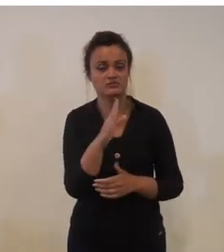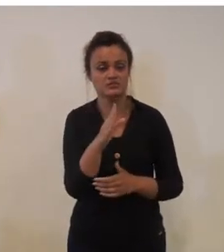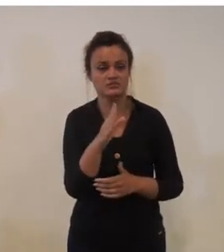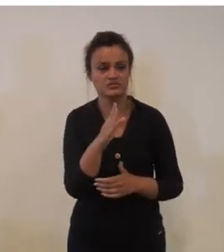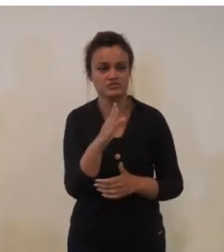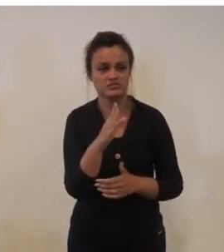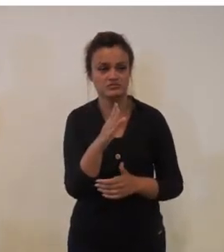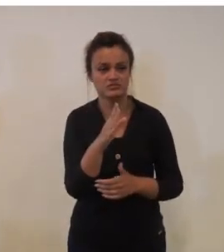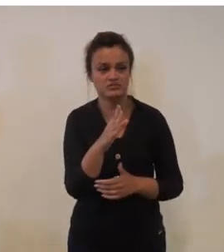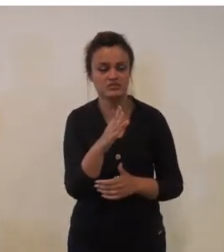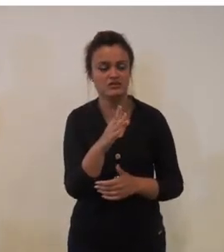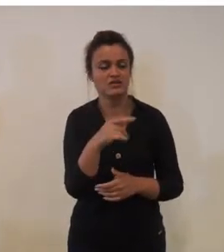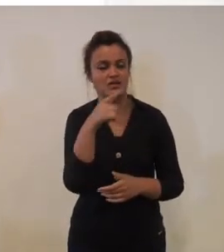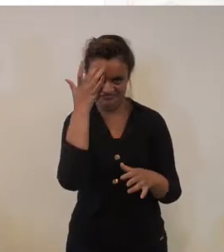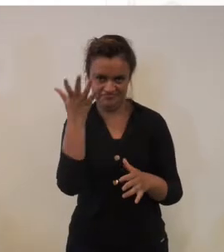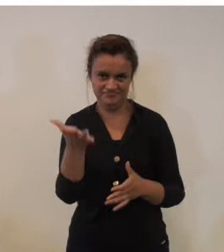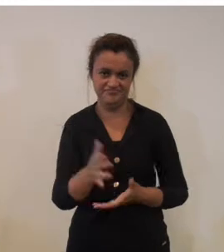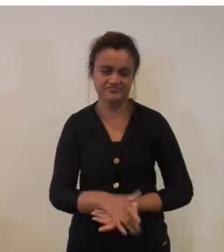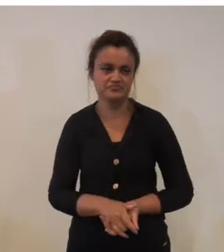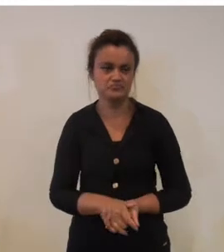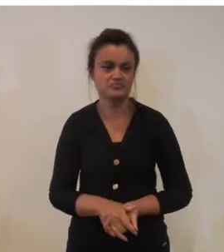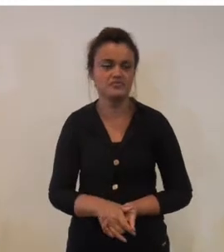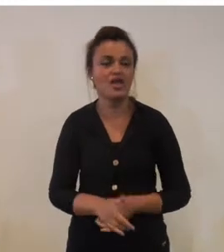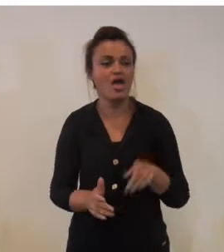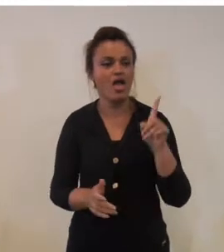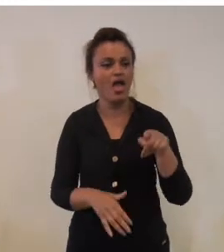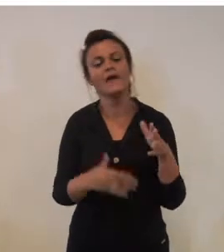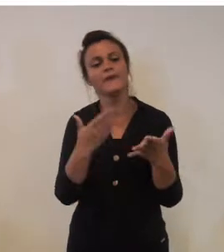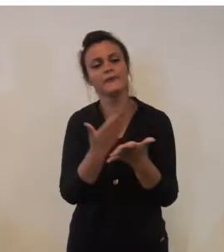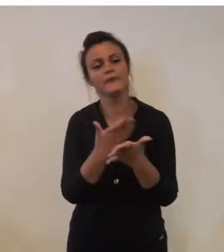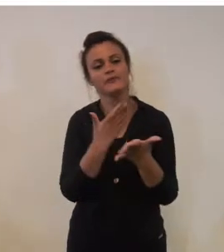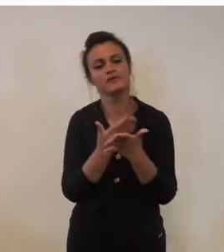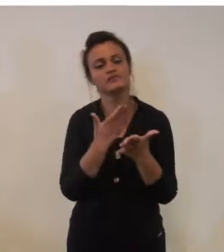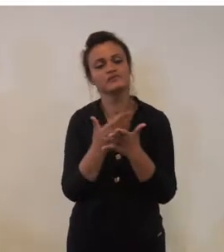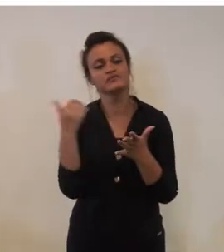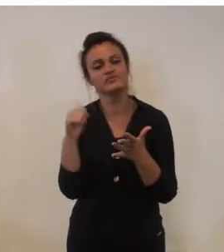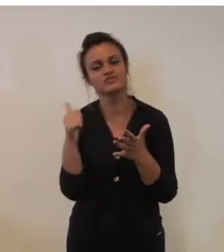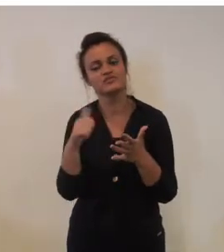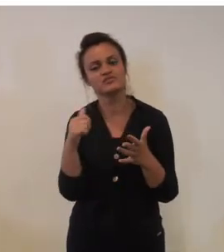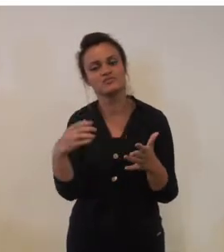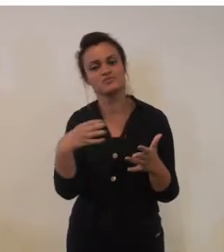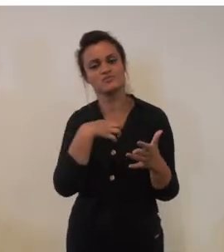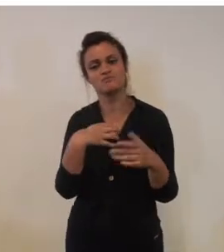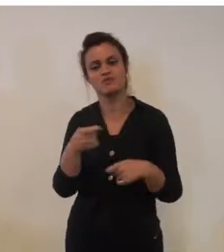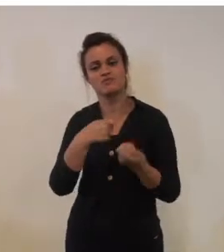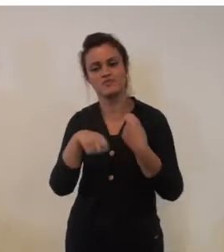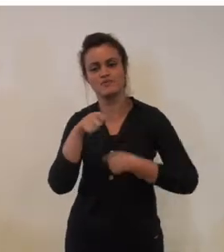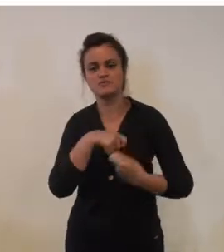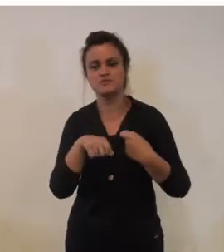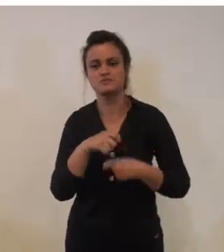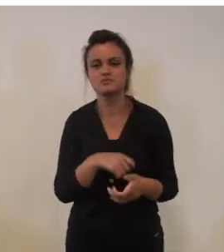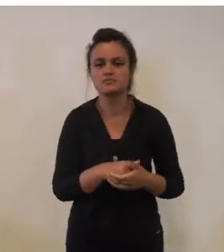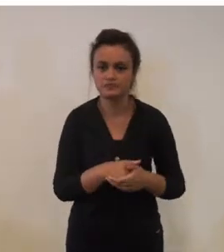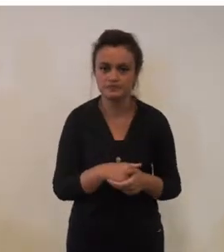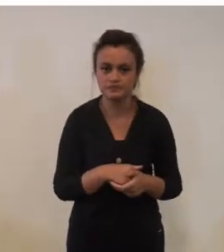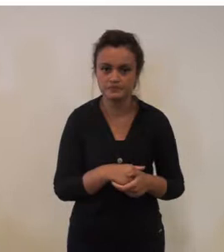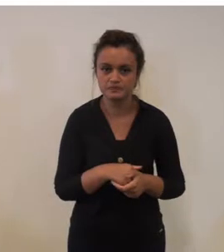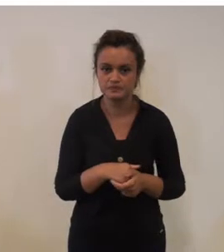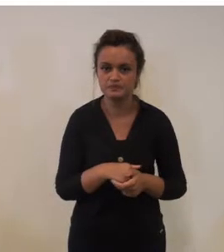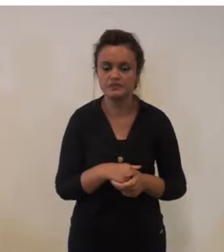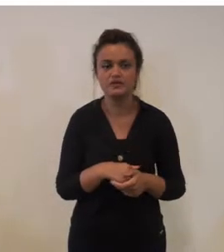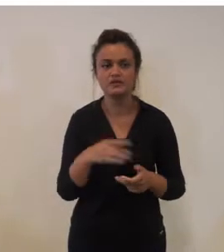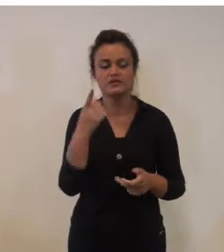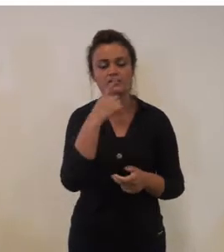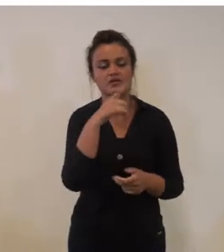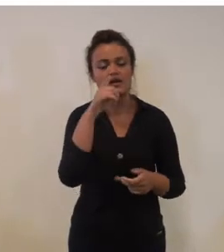trabalho é feito lá pelo CEPAL Santiago. Bem, é um estudo sobre a avaliação do impacto econômico sobre convergência,